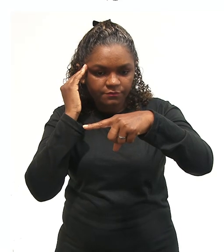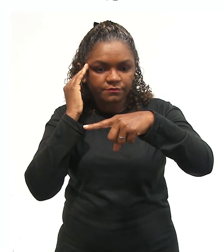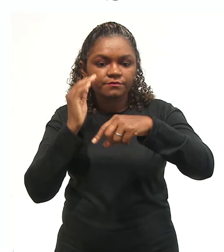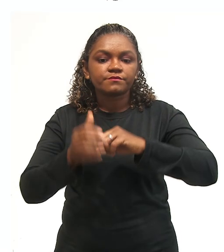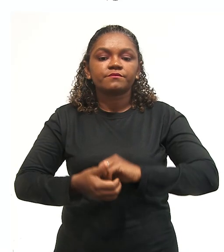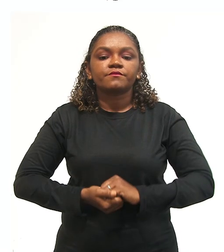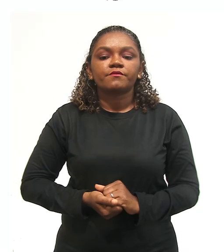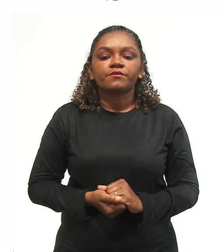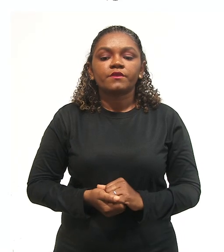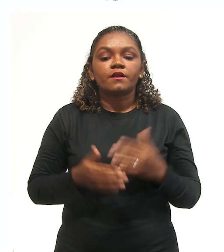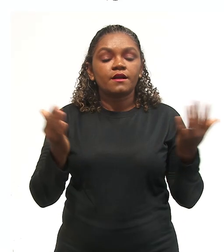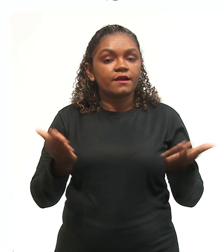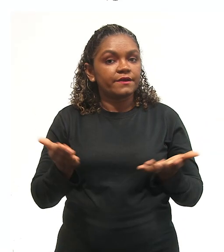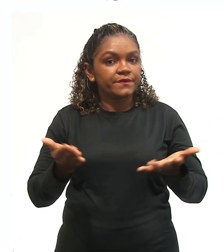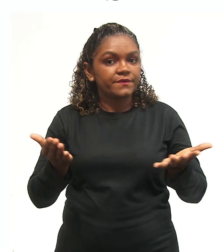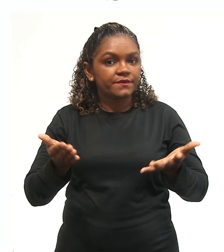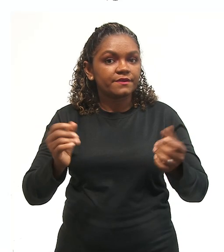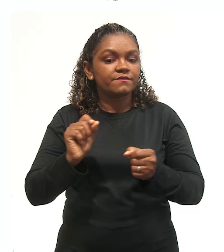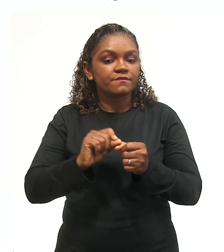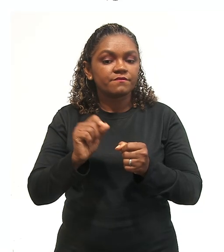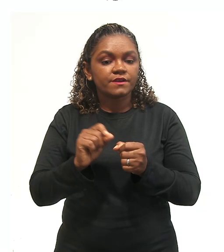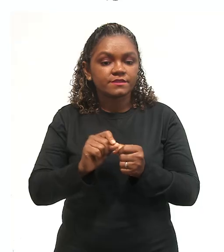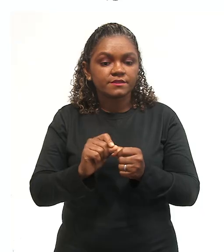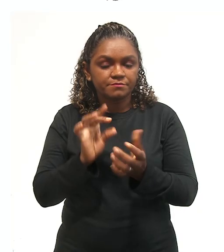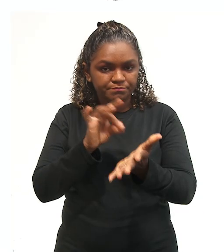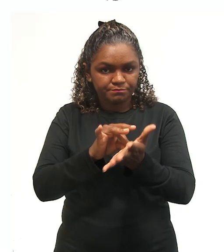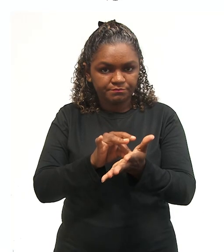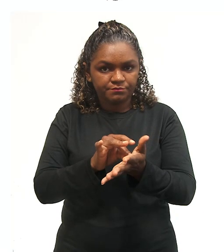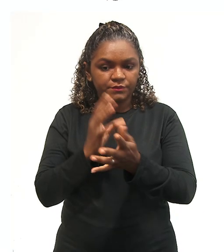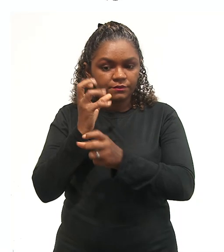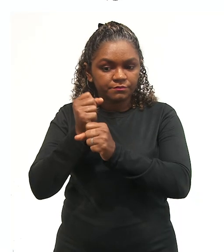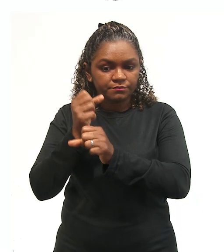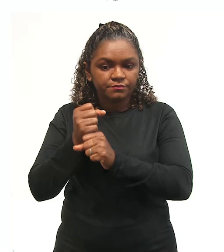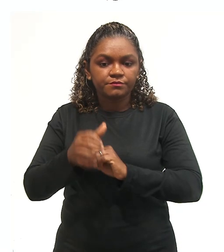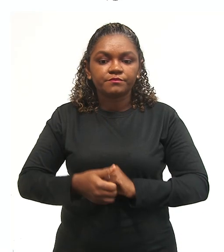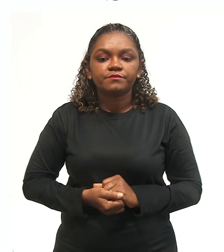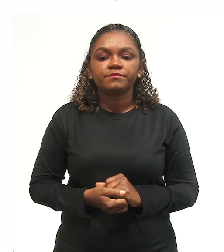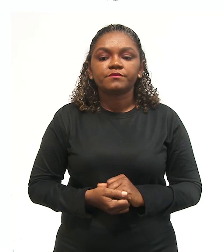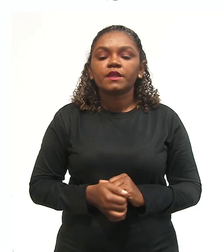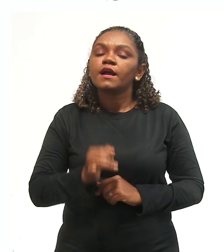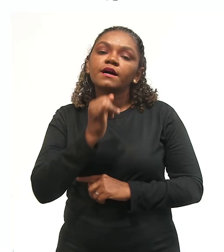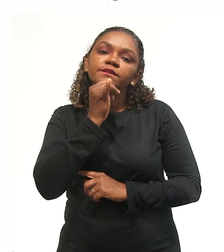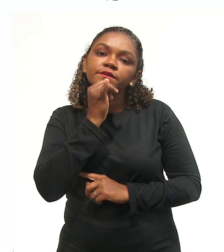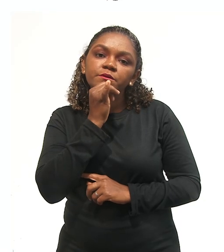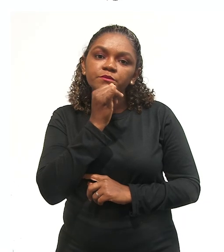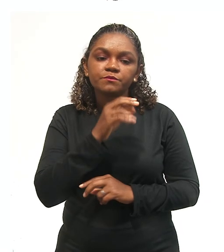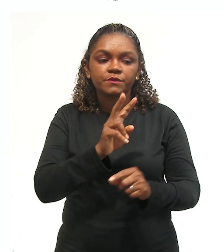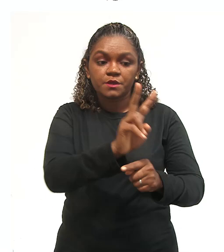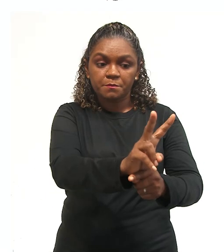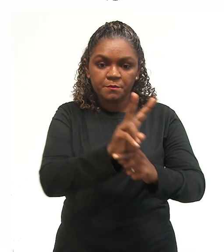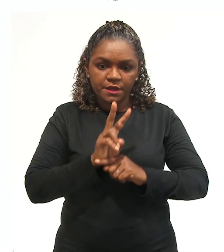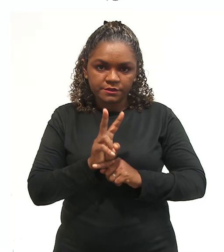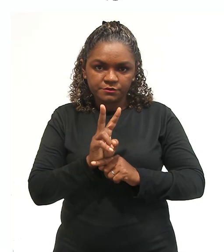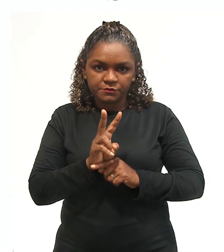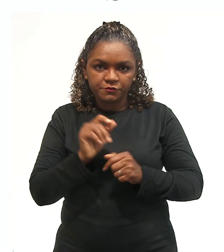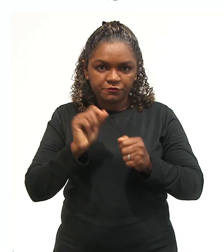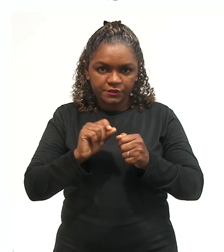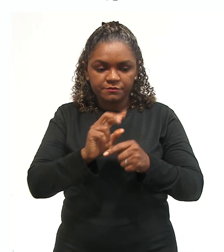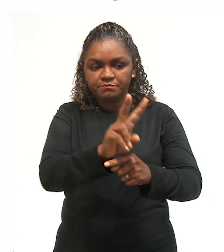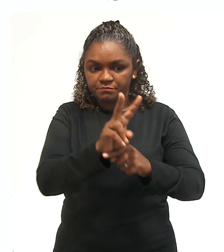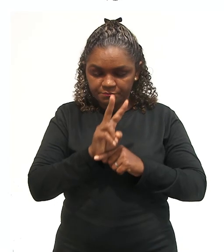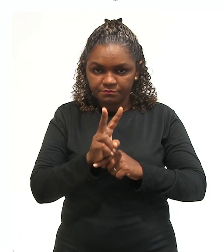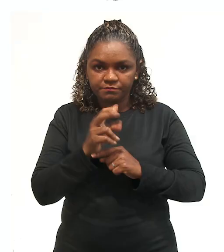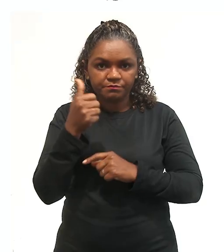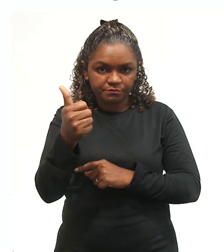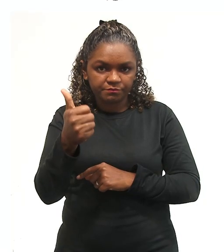os 360 dias. Então, nós temos aqui um exemplo prático. Se o empréstimo durar 90